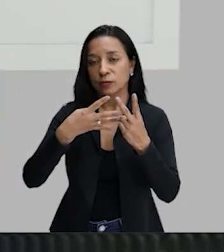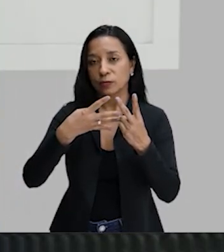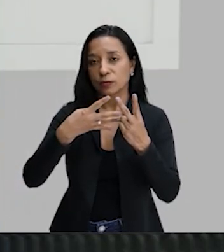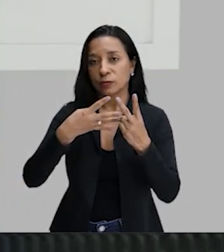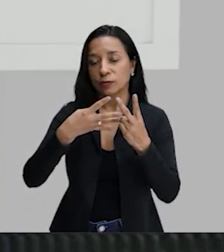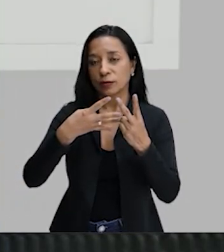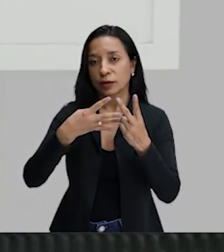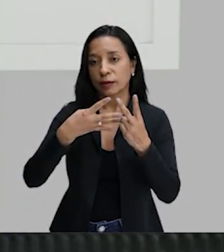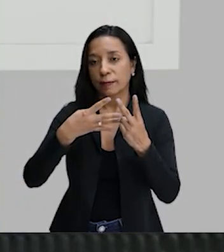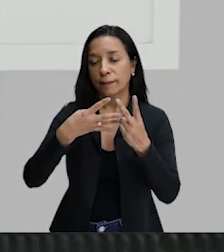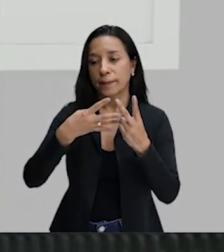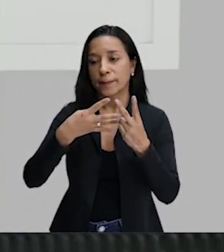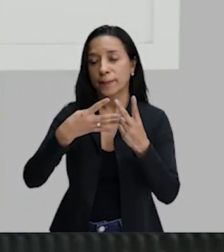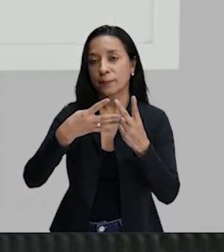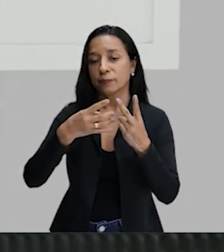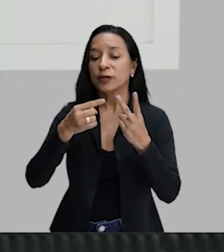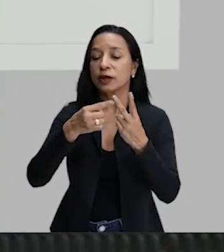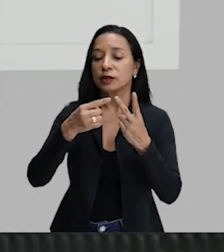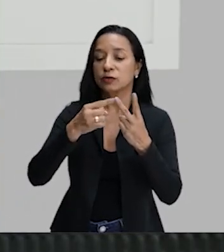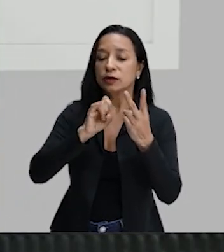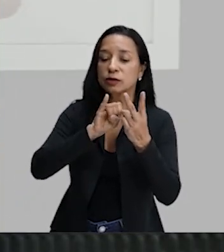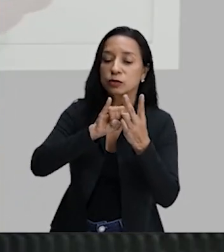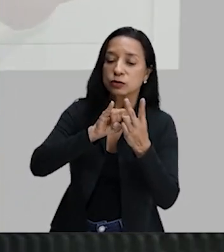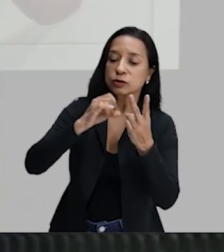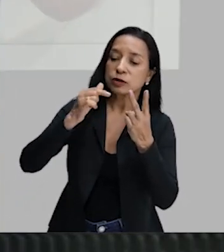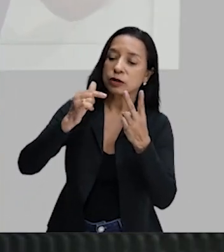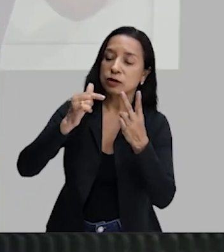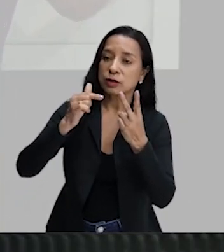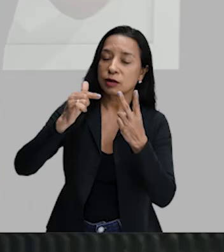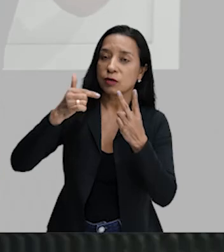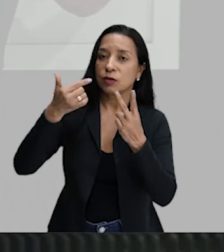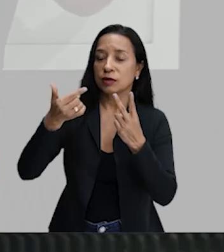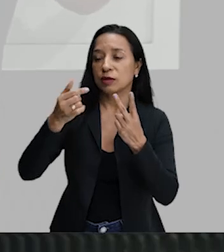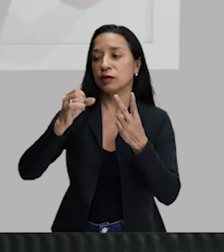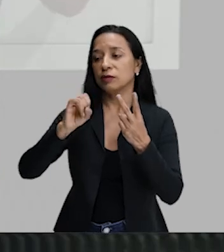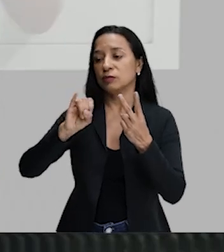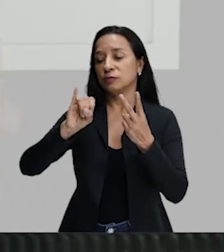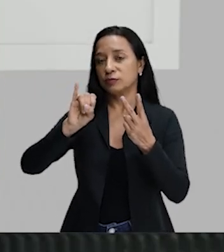E a raiz quadrada de i ao quadrado é i.